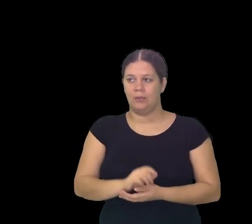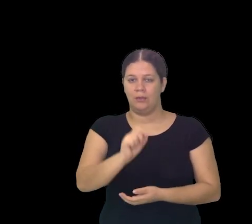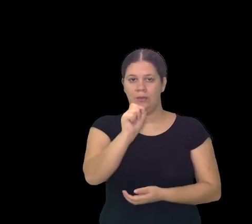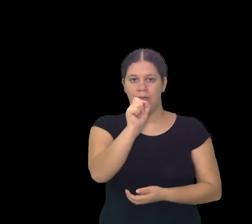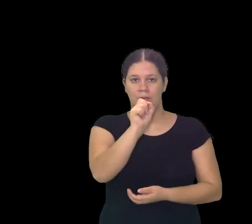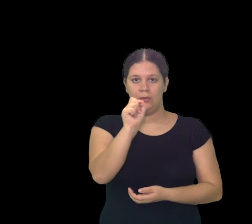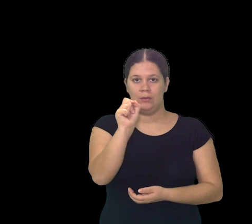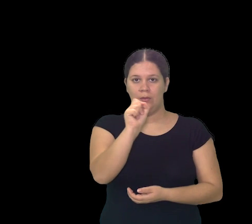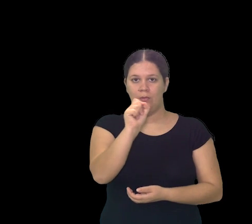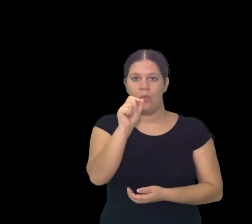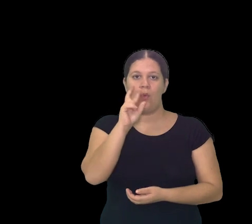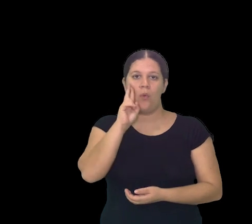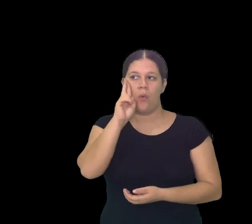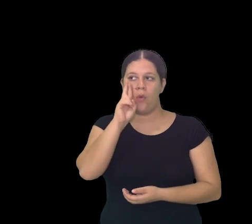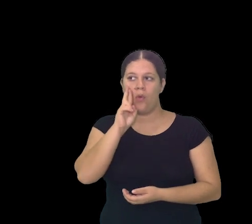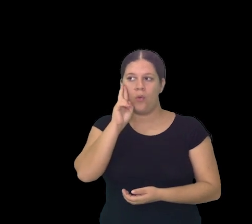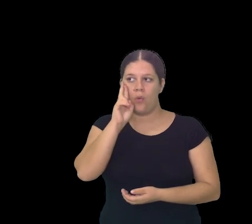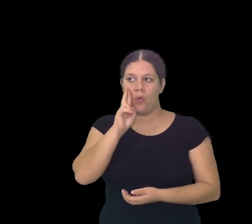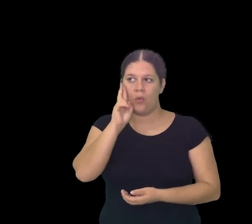Temos um